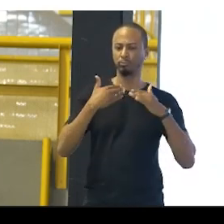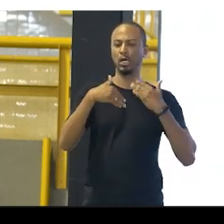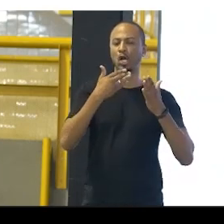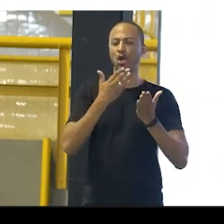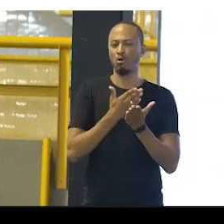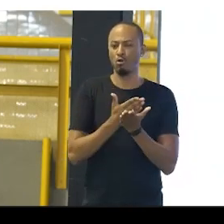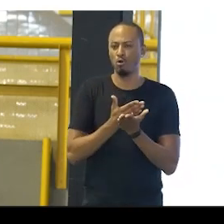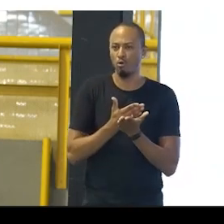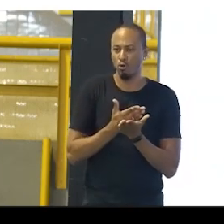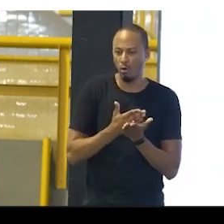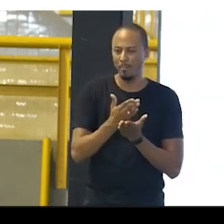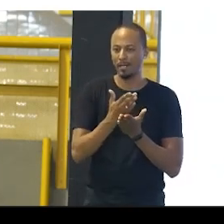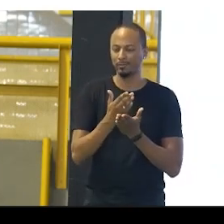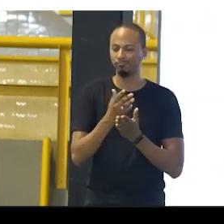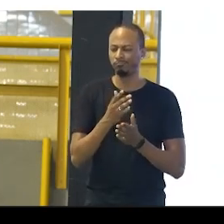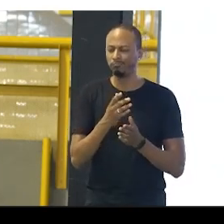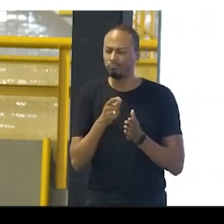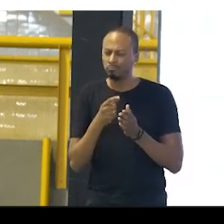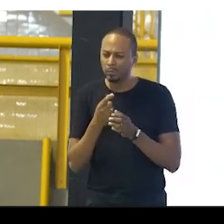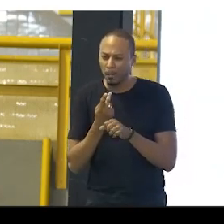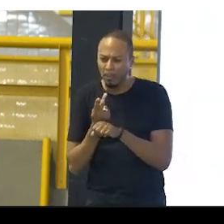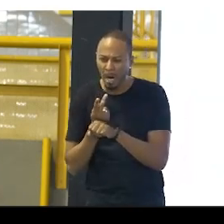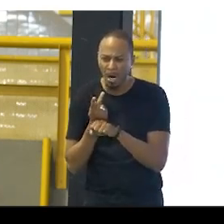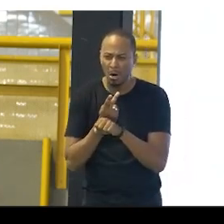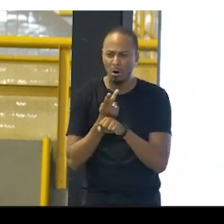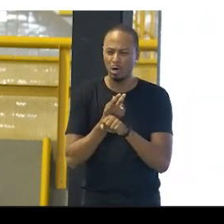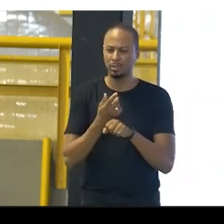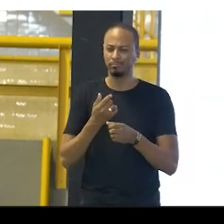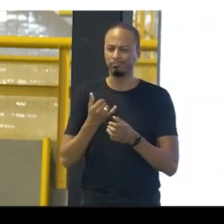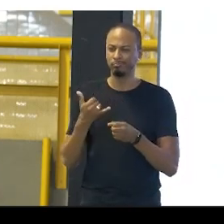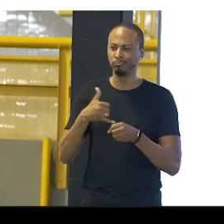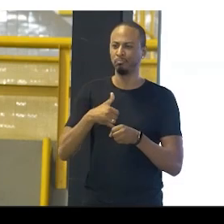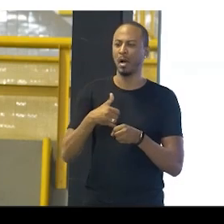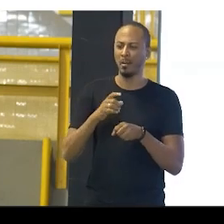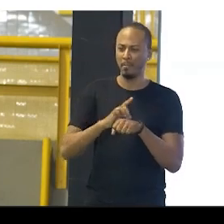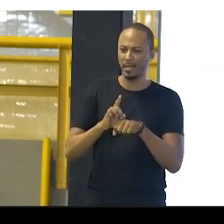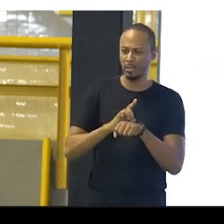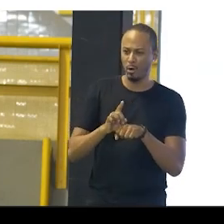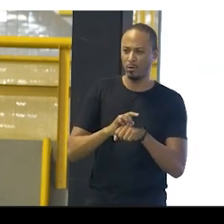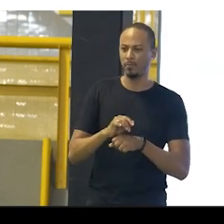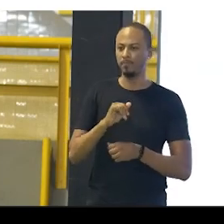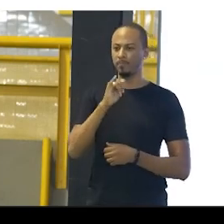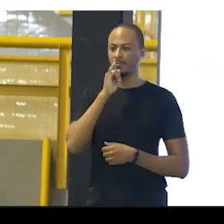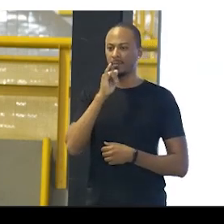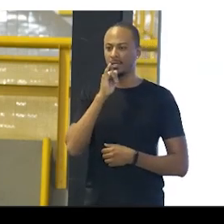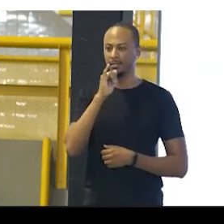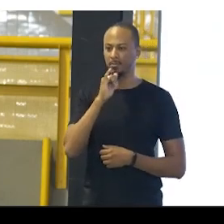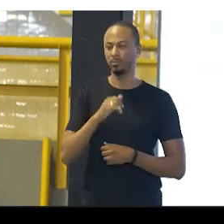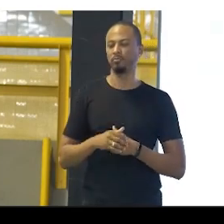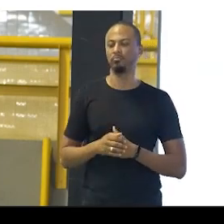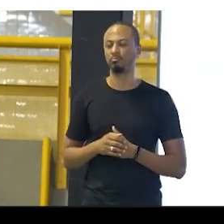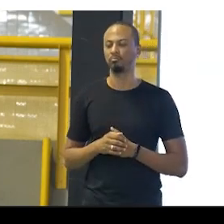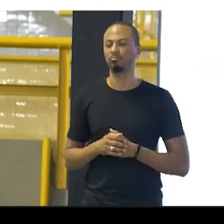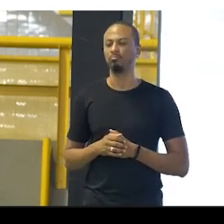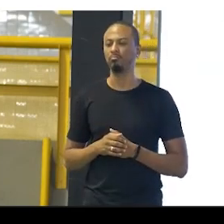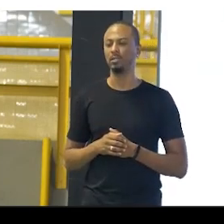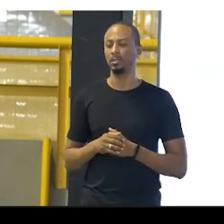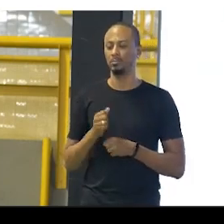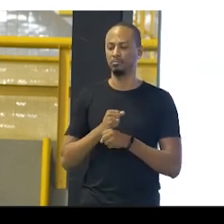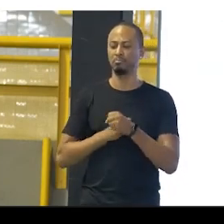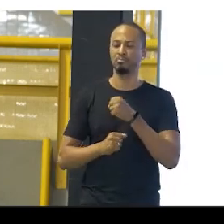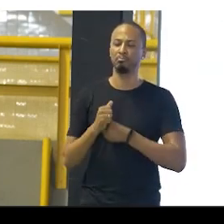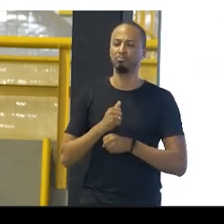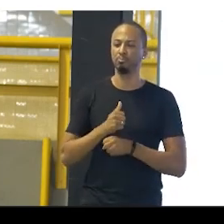a explorar petróleo. Lembra, entre o primeiro e o segundo choque, entre 1973 e